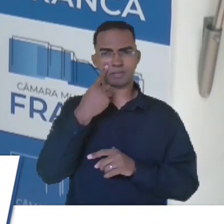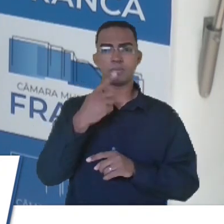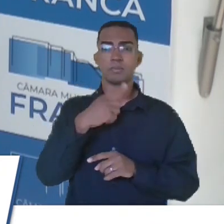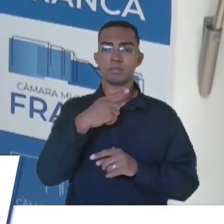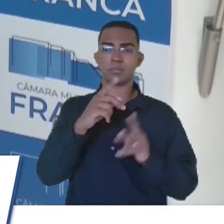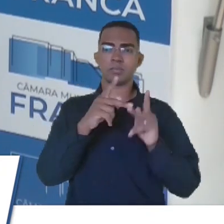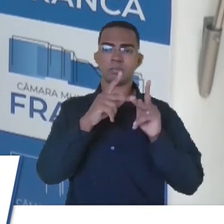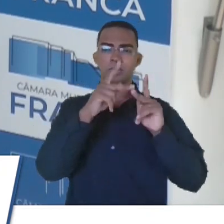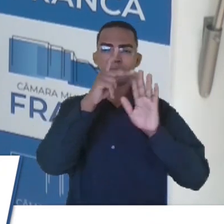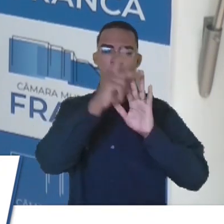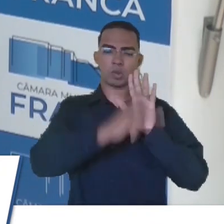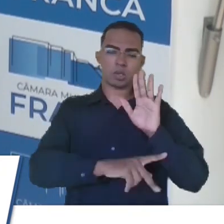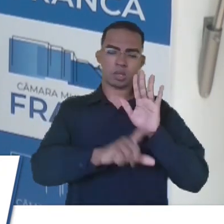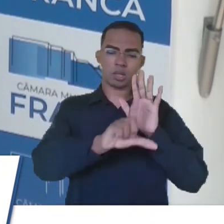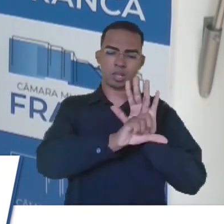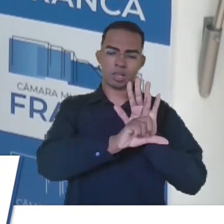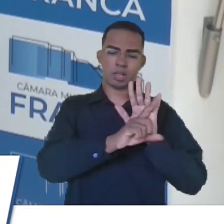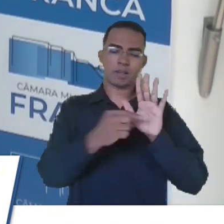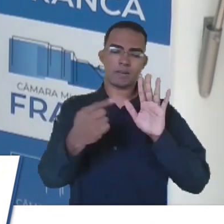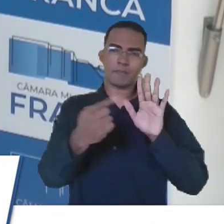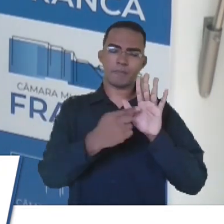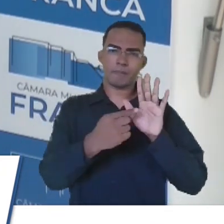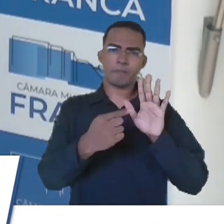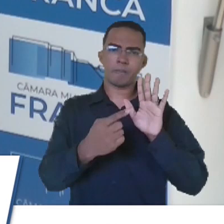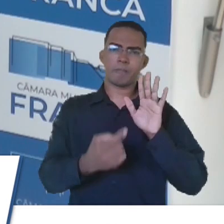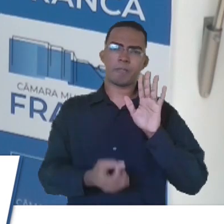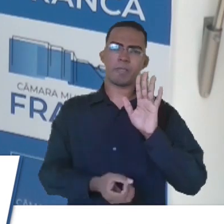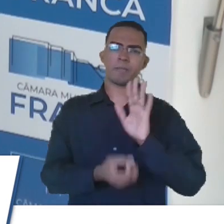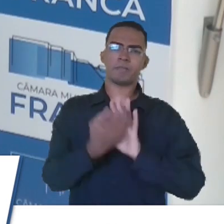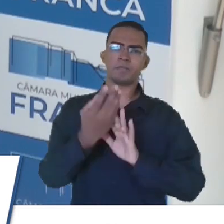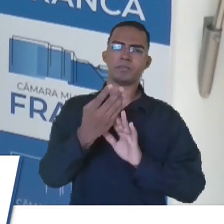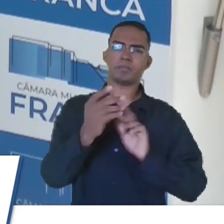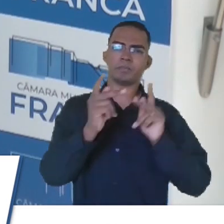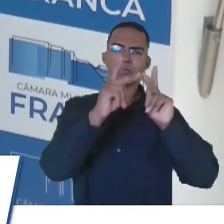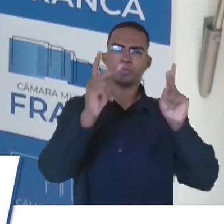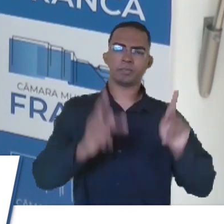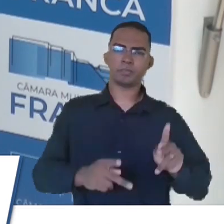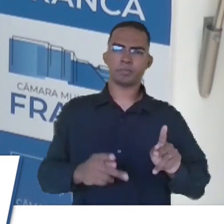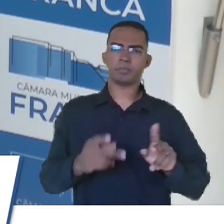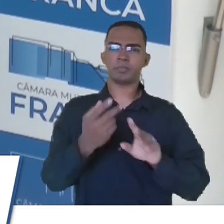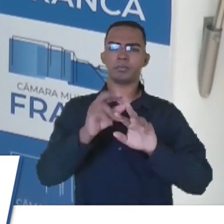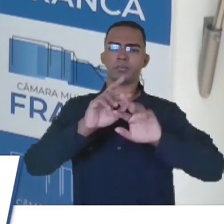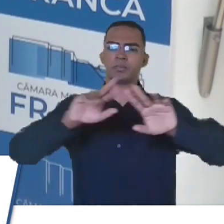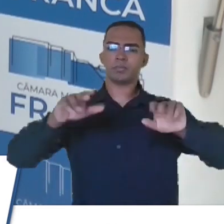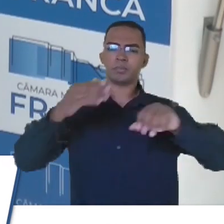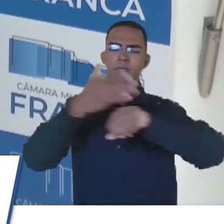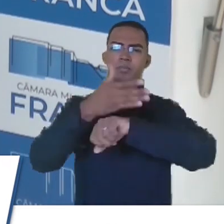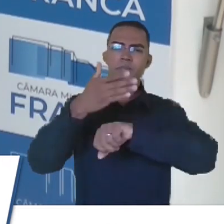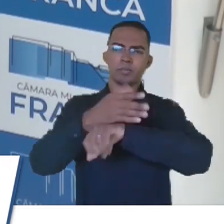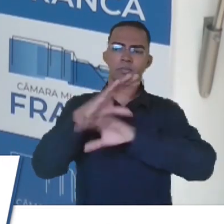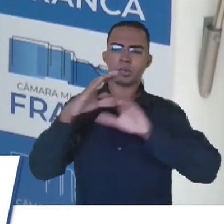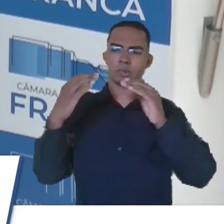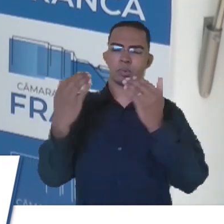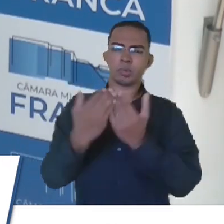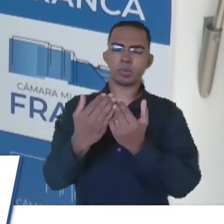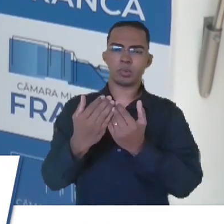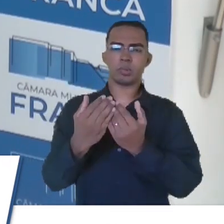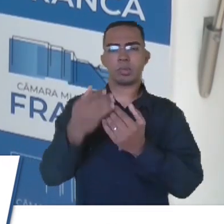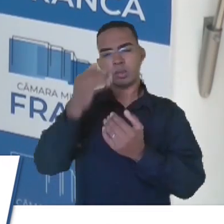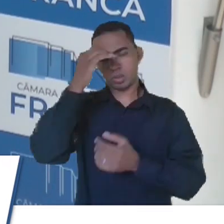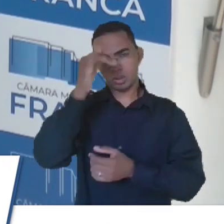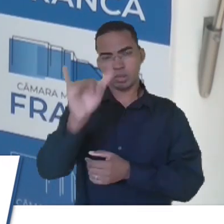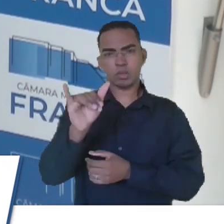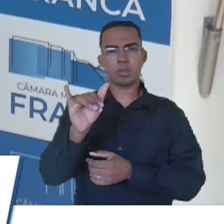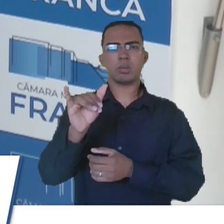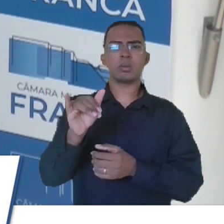lei que instituiu o Programa Interdisciplinar de Participação Comunitária para a Prevenção de